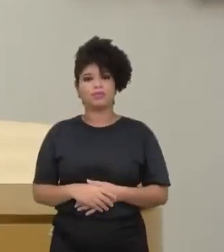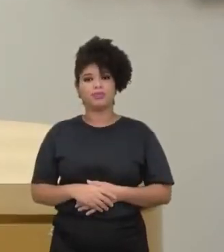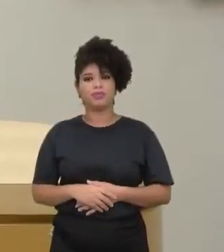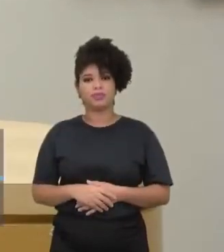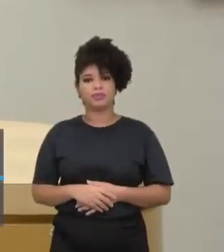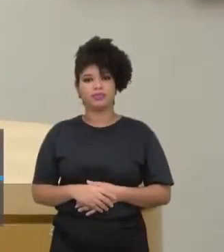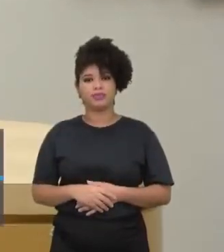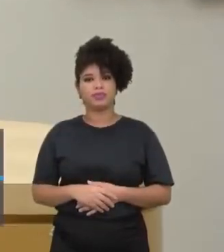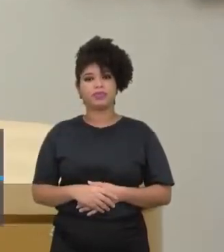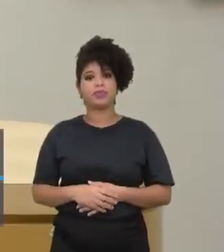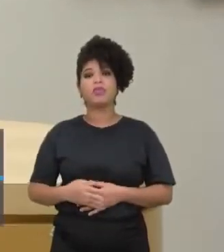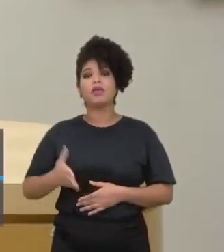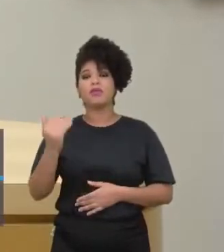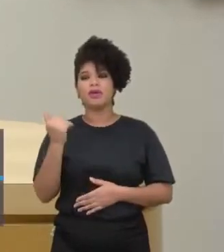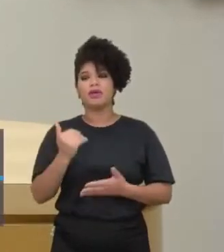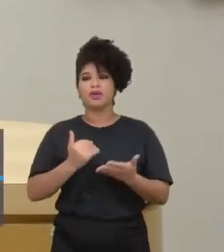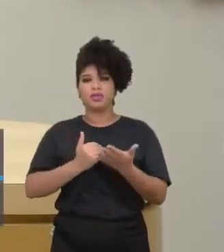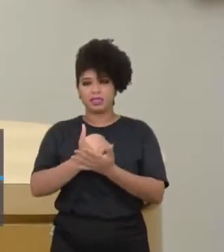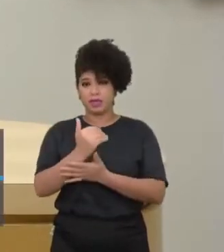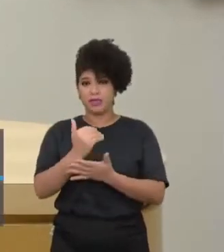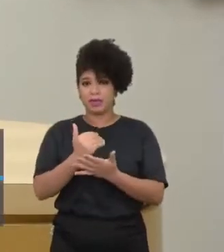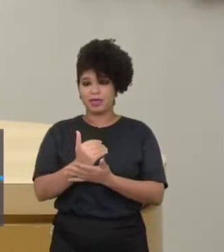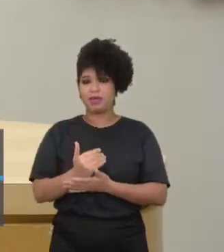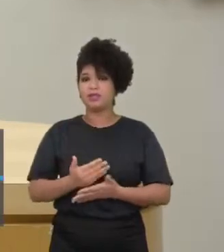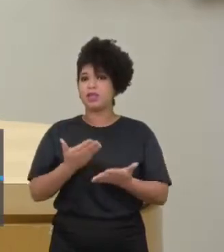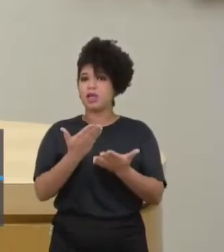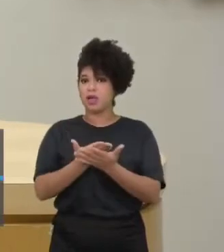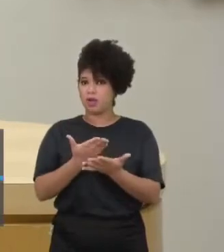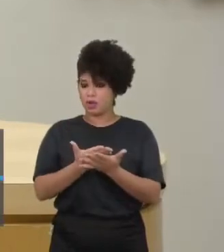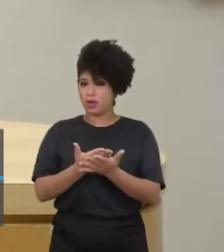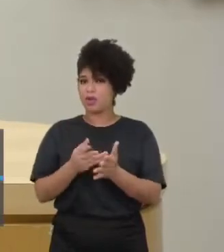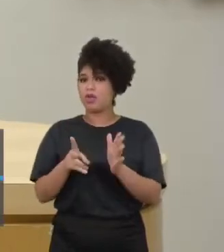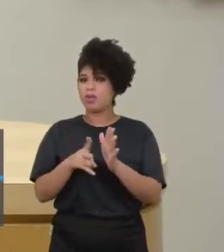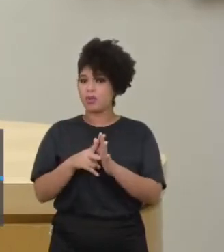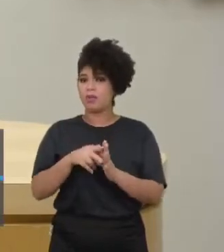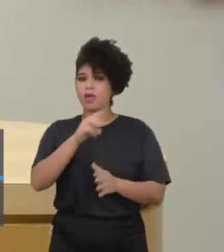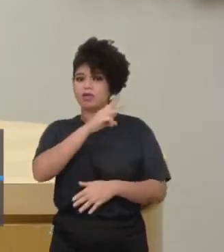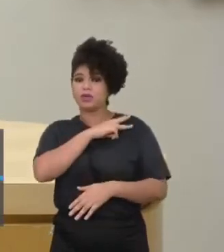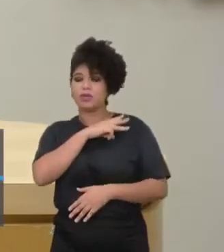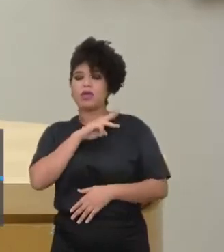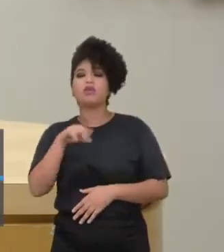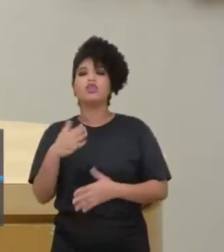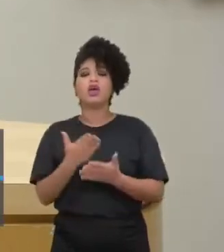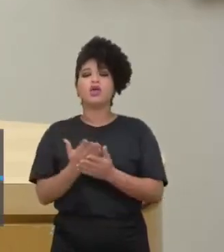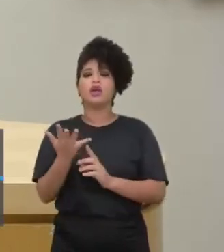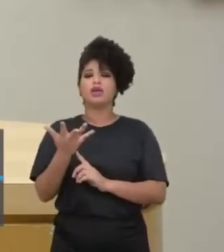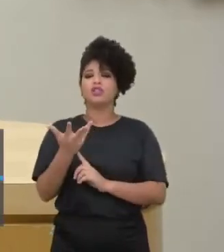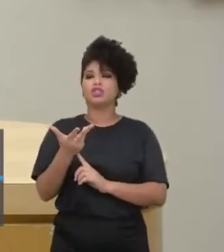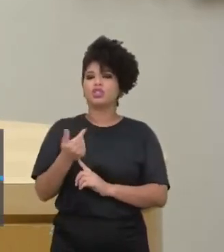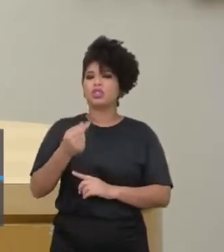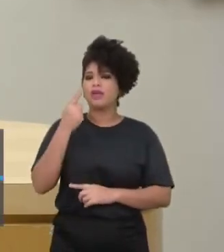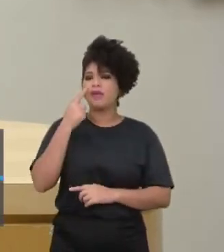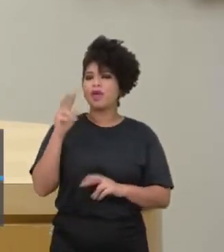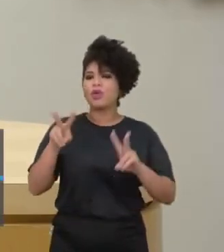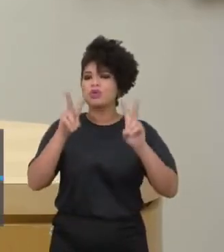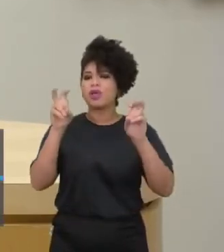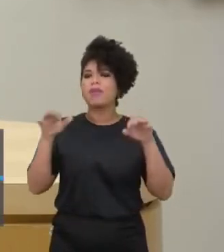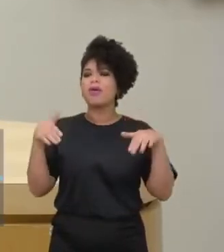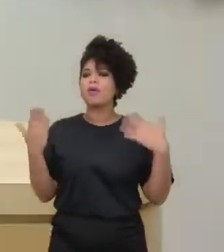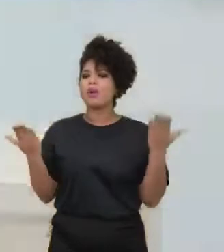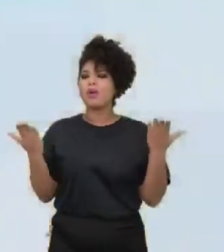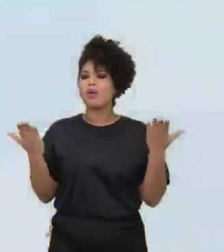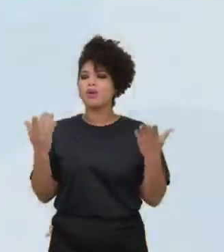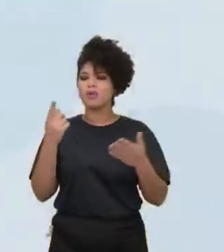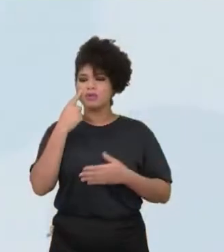vamos começar mais uma aula da terceira série do ensino médio, aula de arte. E vamos ver qual é o tema da nossa aula hoje, gente? Olha